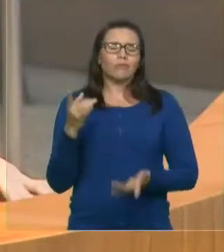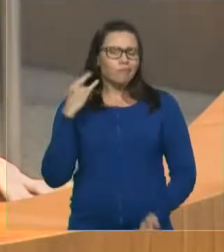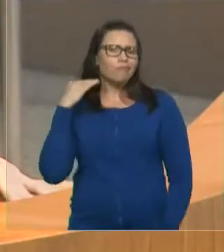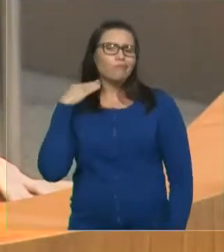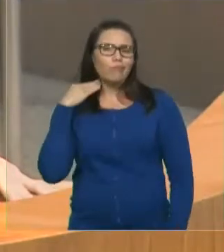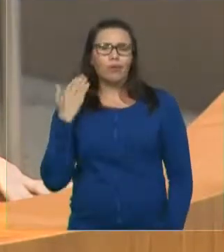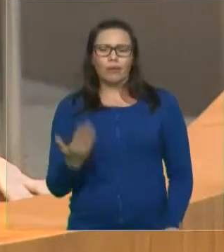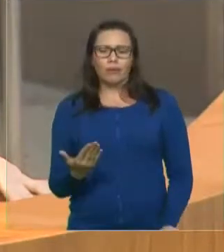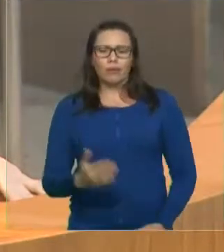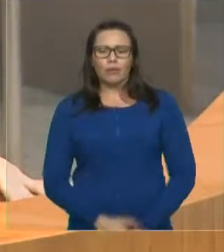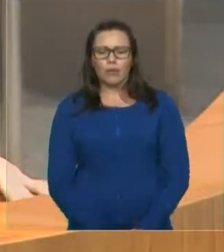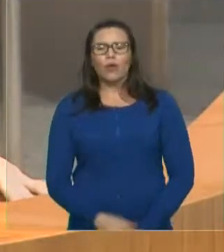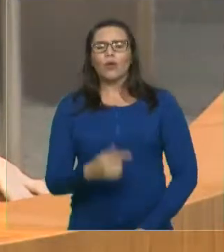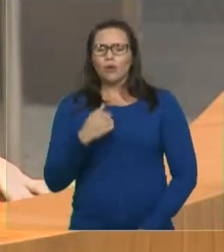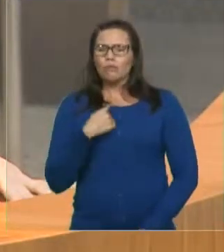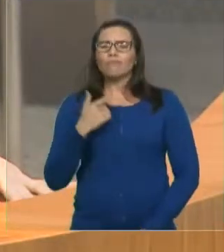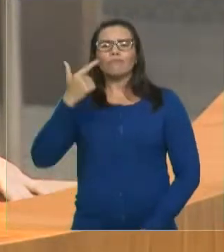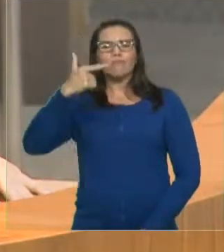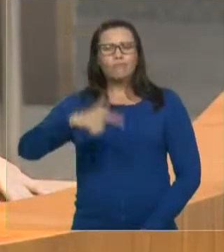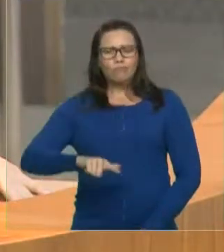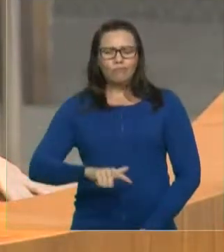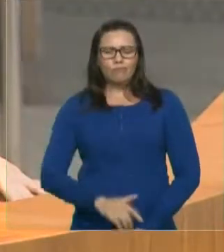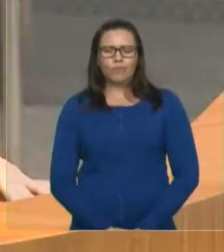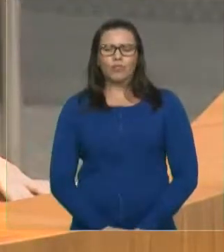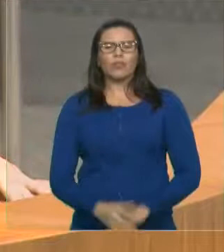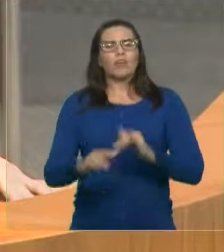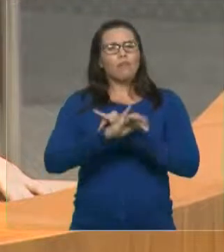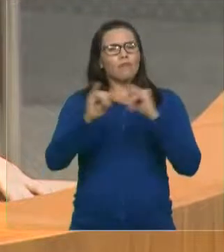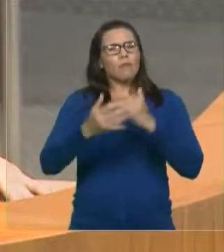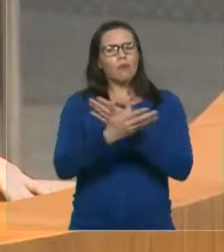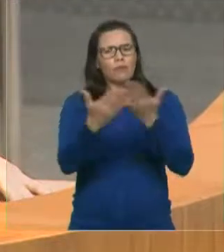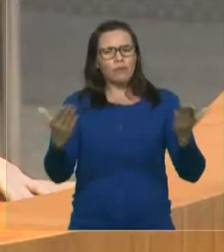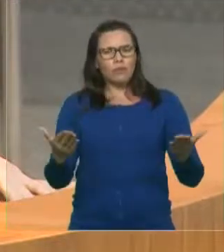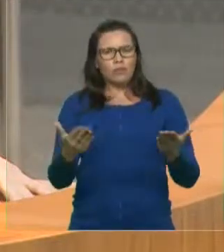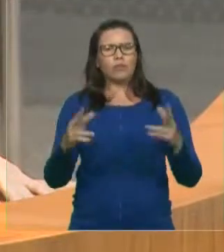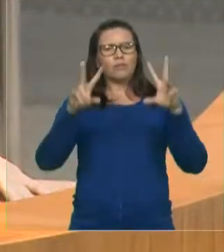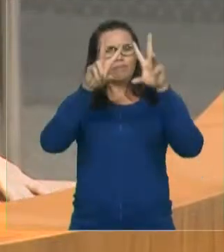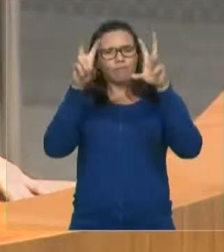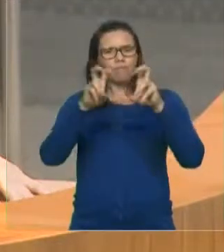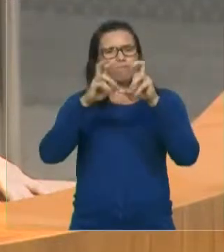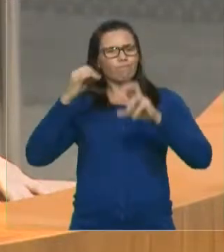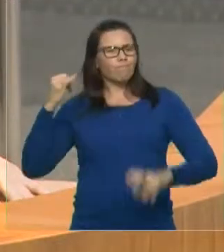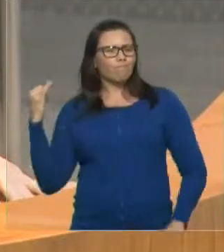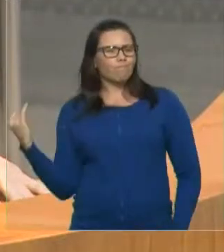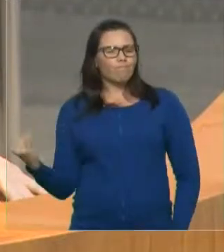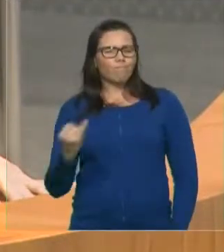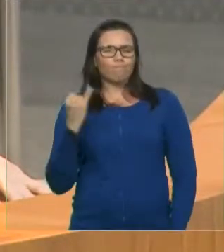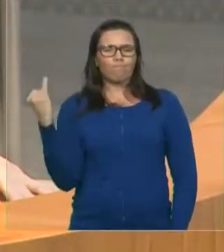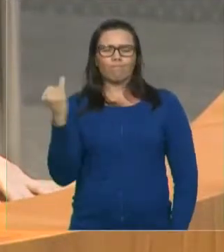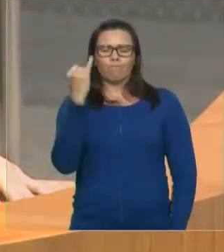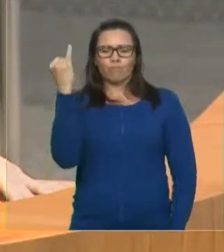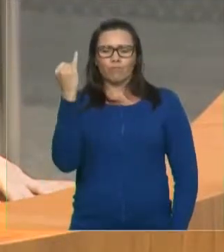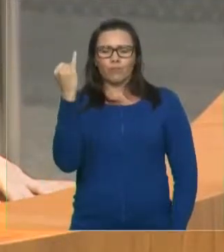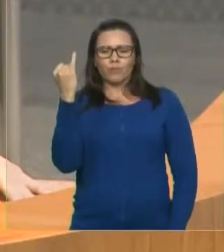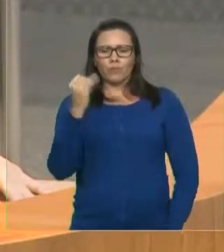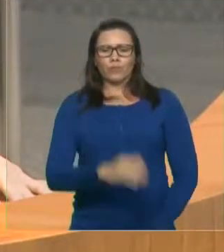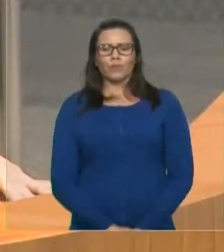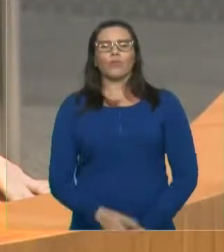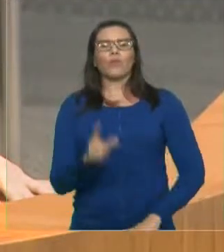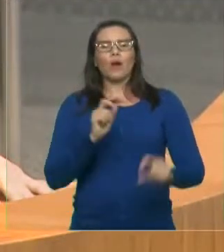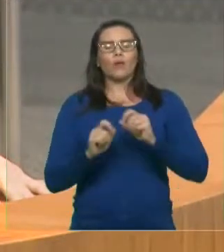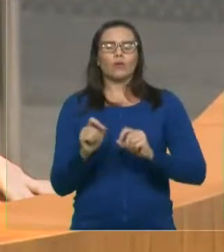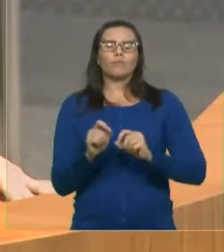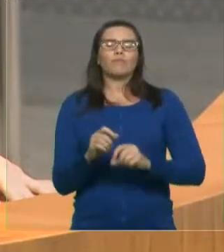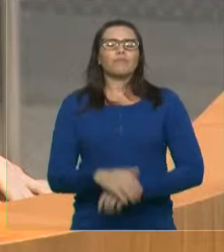de, mais uma vez, trazer a esse plenário um assunto de extrema importância e relevância, que é o transporte público da